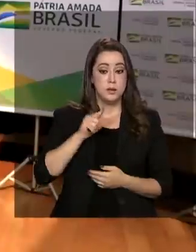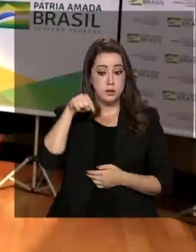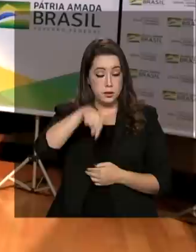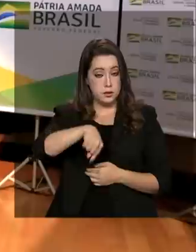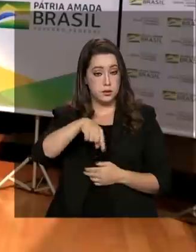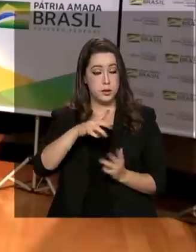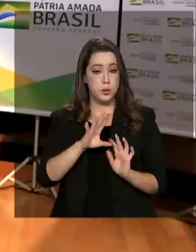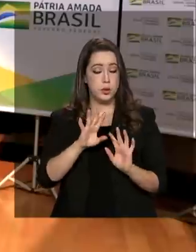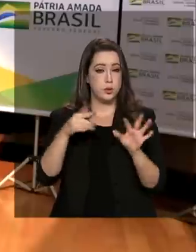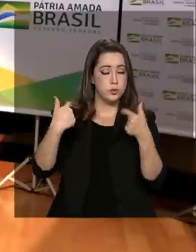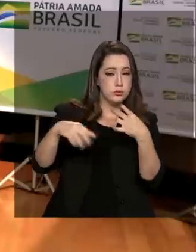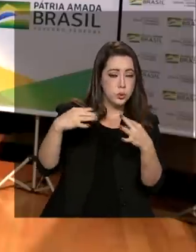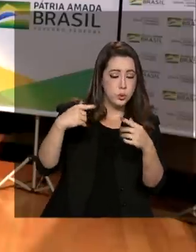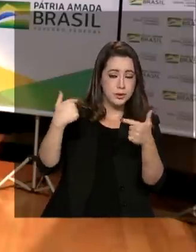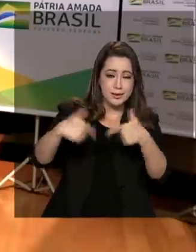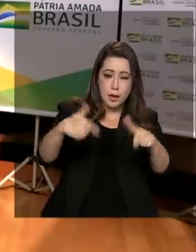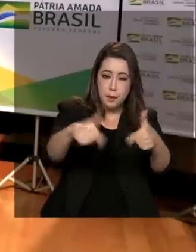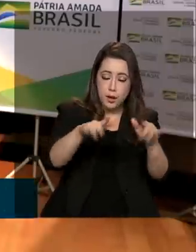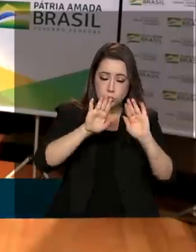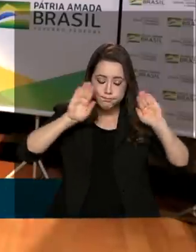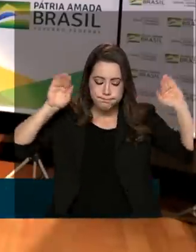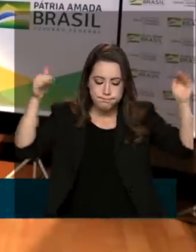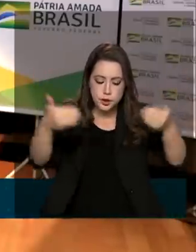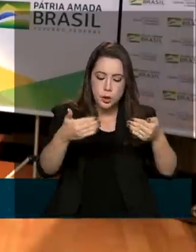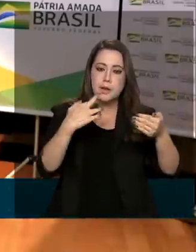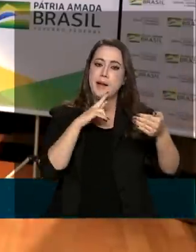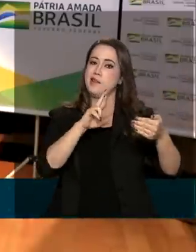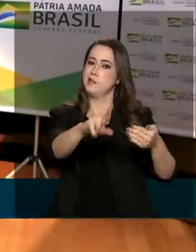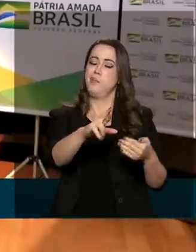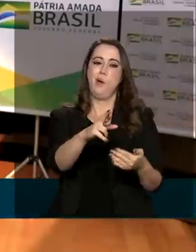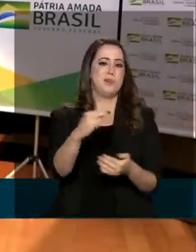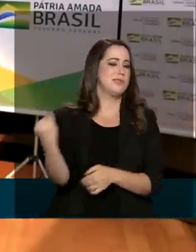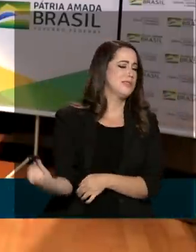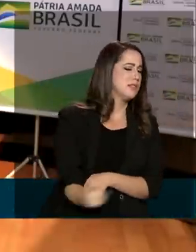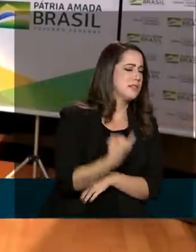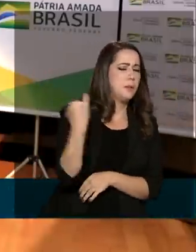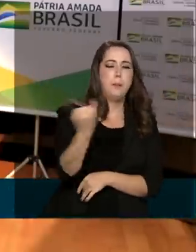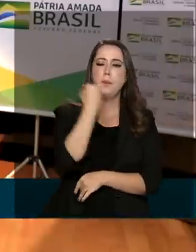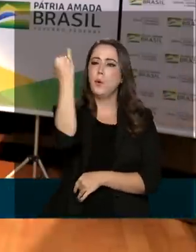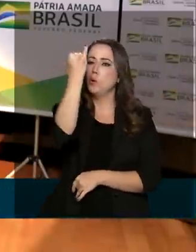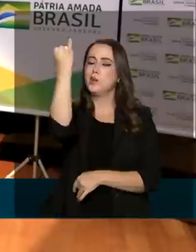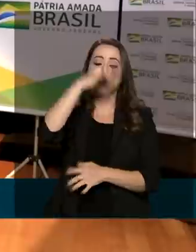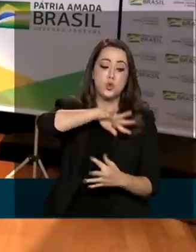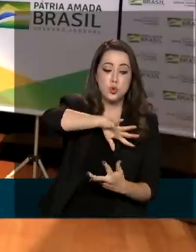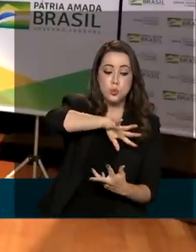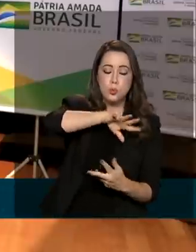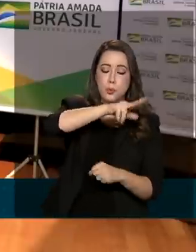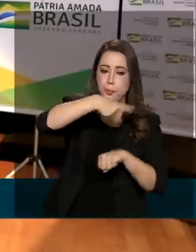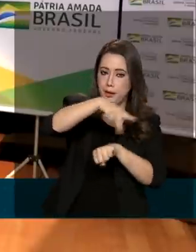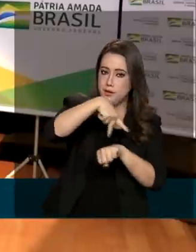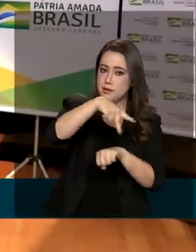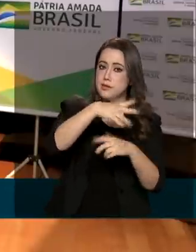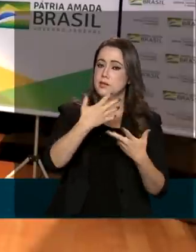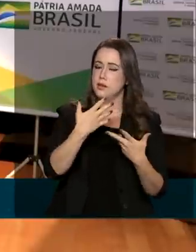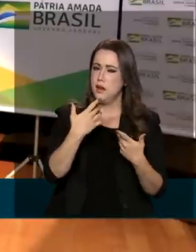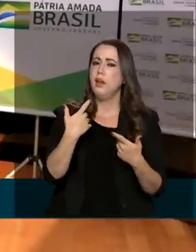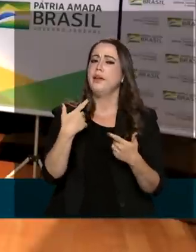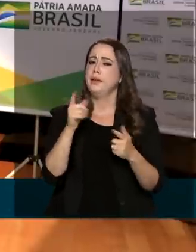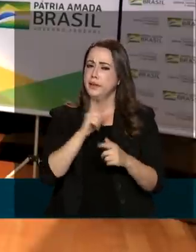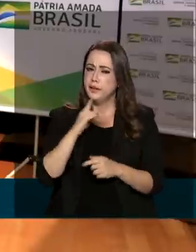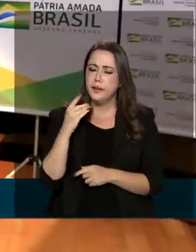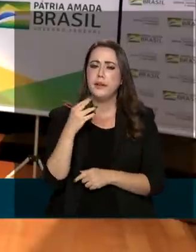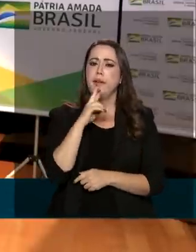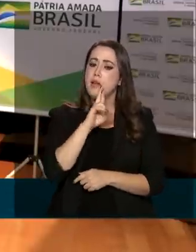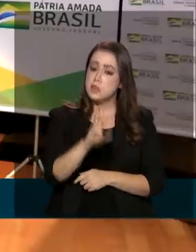o trabalho focado no desenvolvimento de soluções importantes, práticas para o país, que resolvem problemas